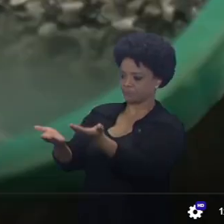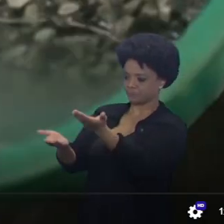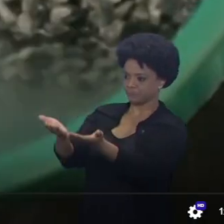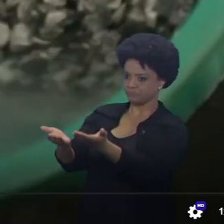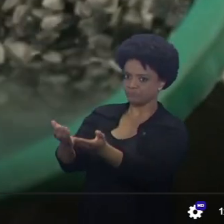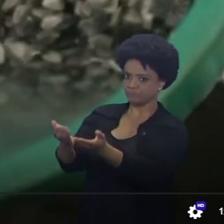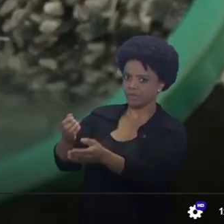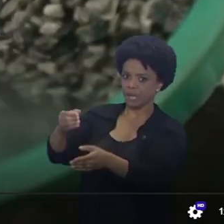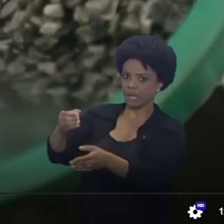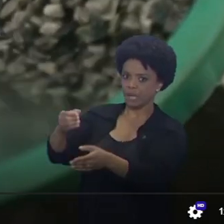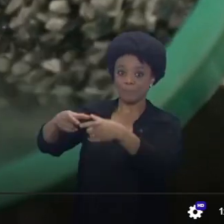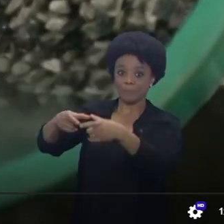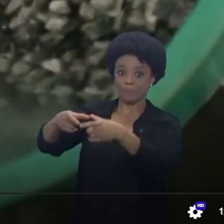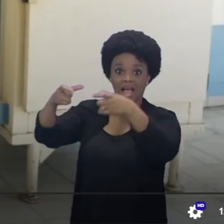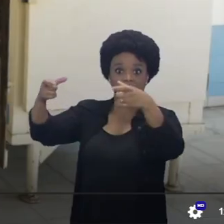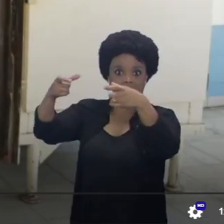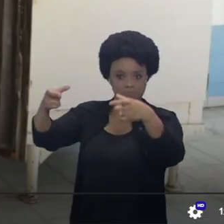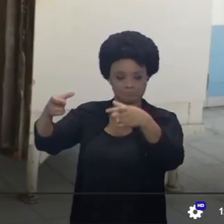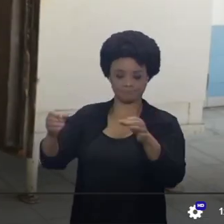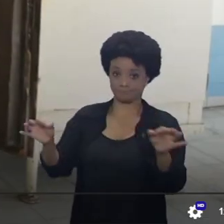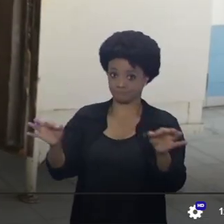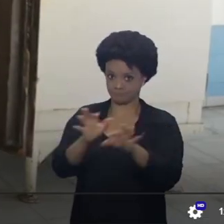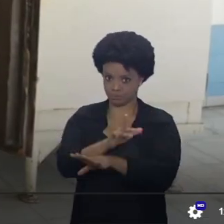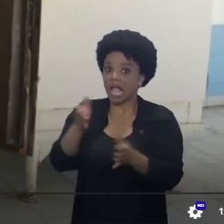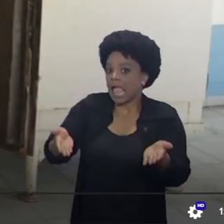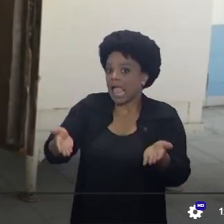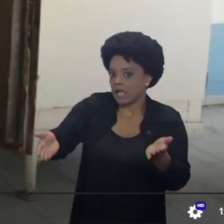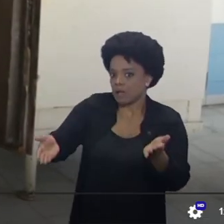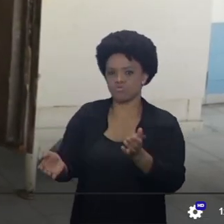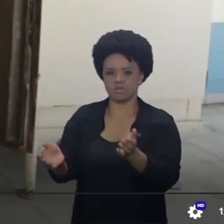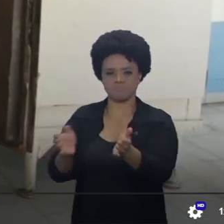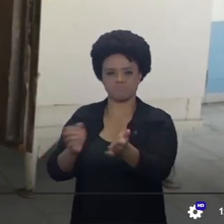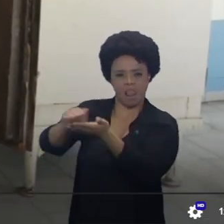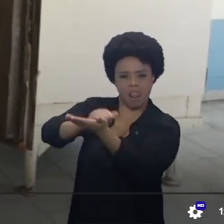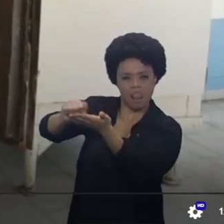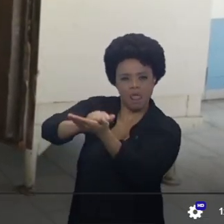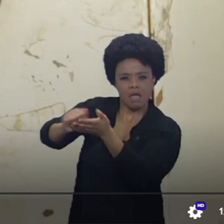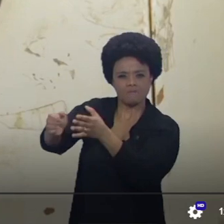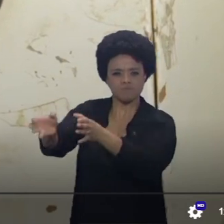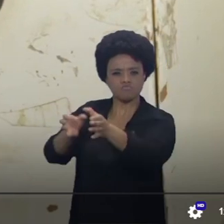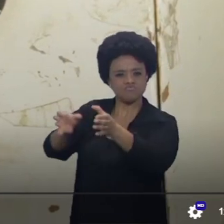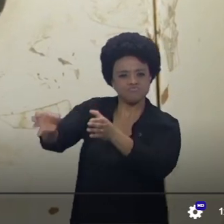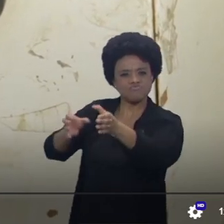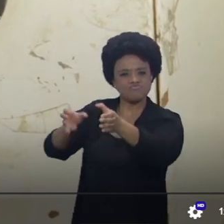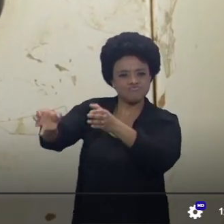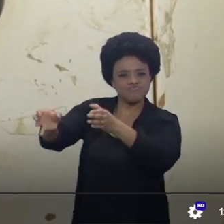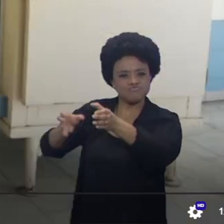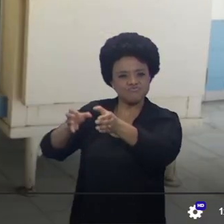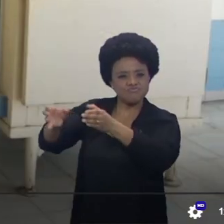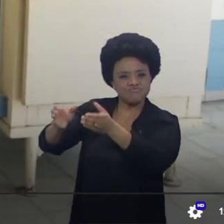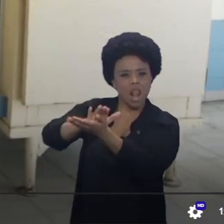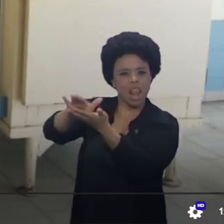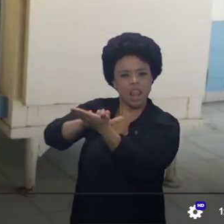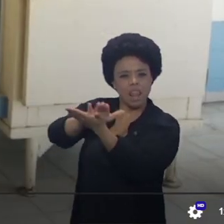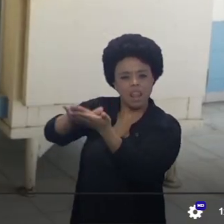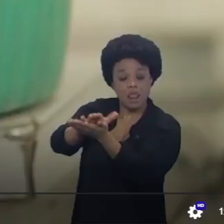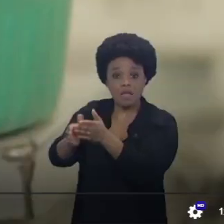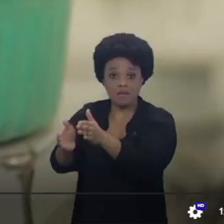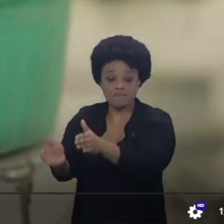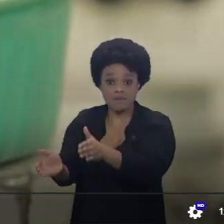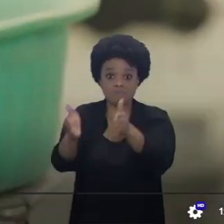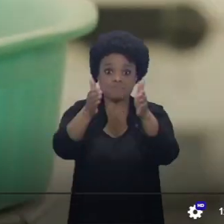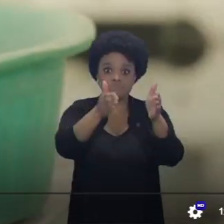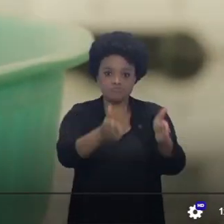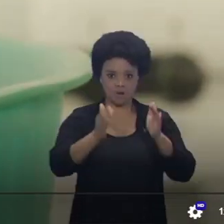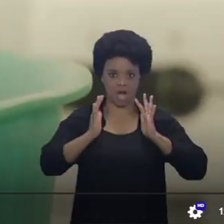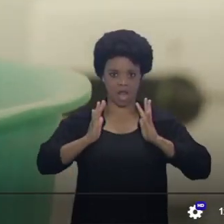são lavados e depois secados na estufa para serem comparados com o material sujo, o que também